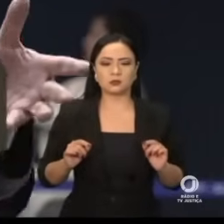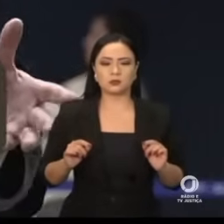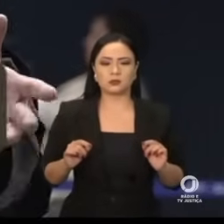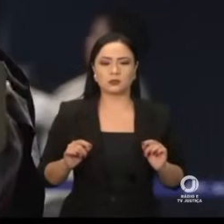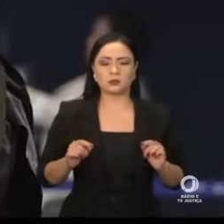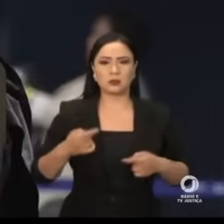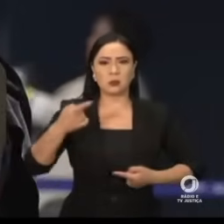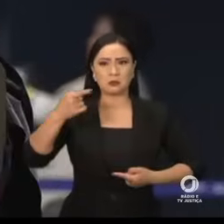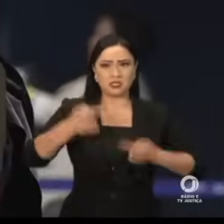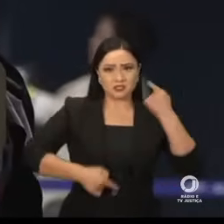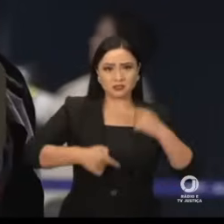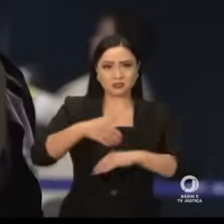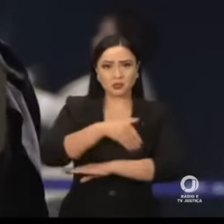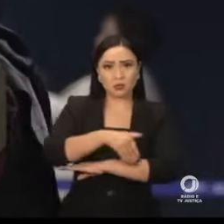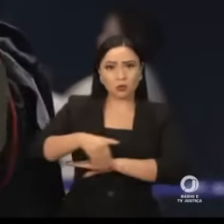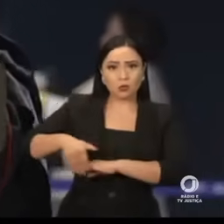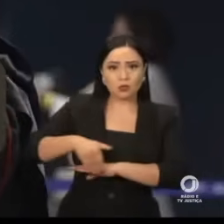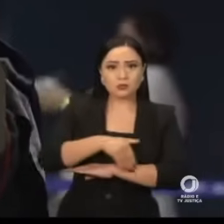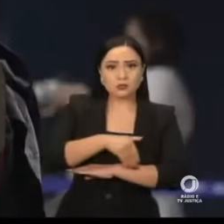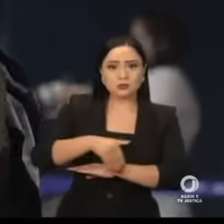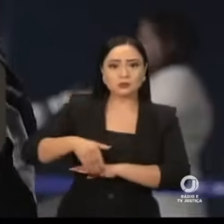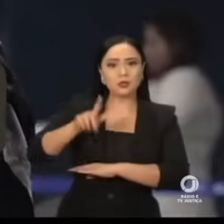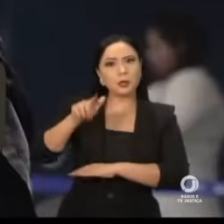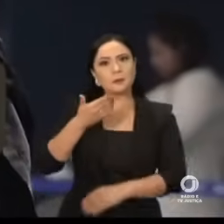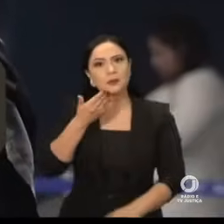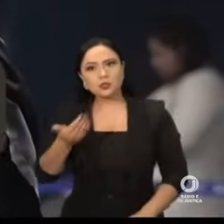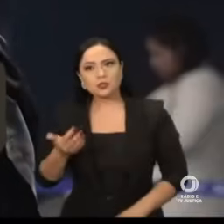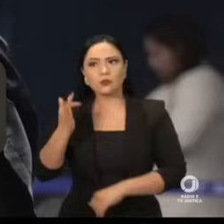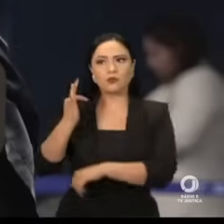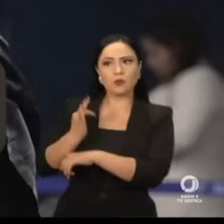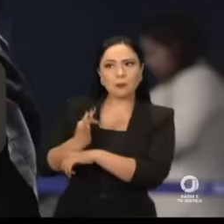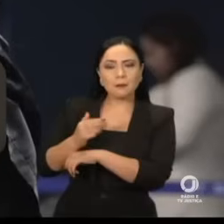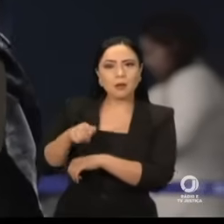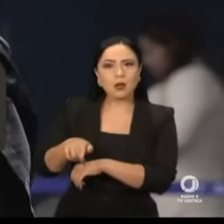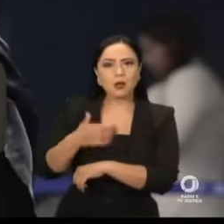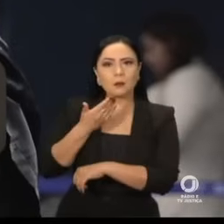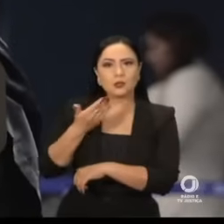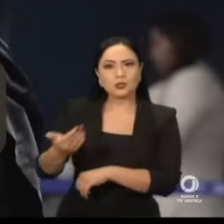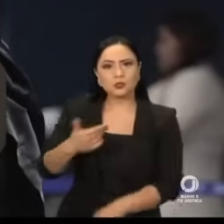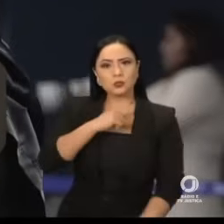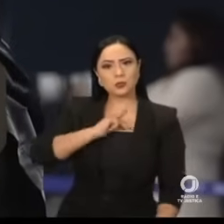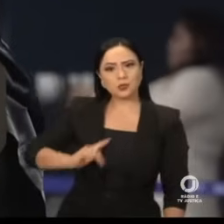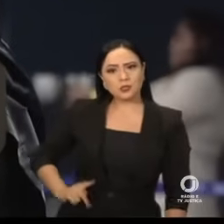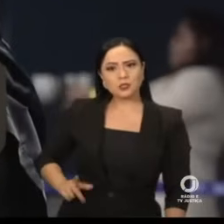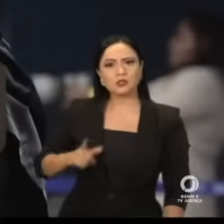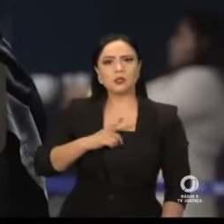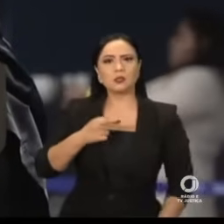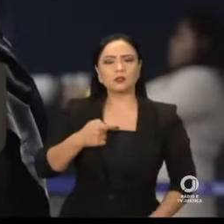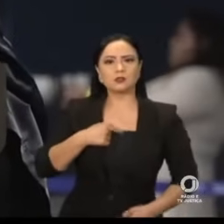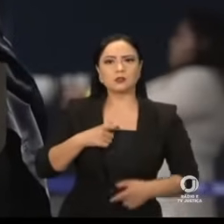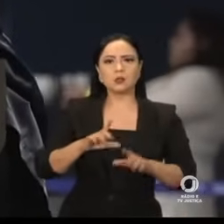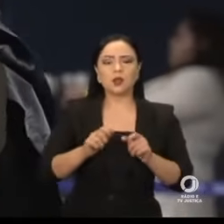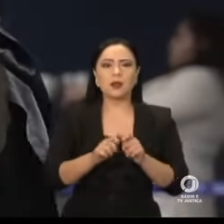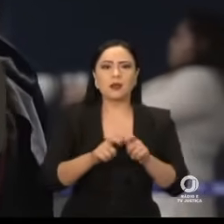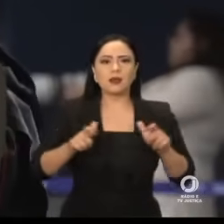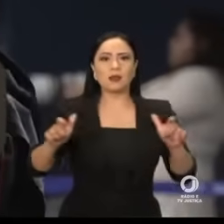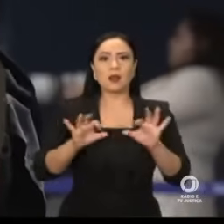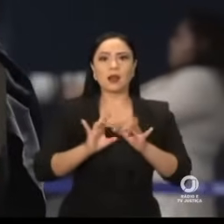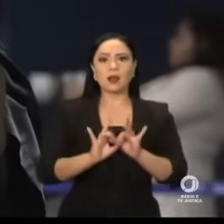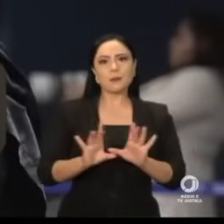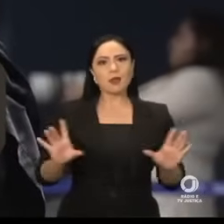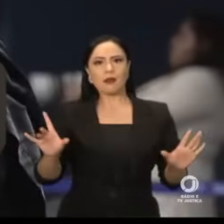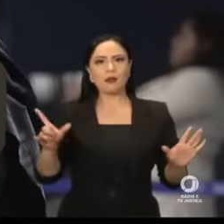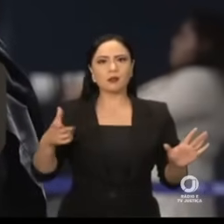obstruindo as ruas, e há um pedido formal do presidente para que fossem desobstruídas. Está